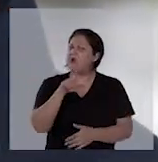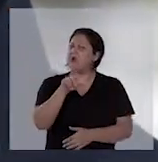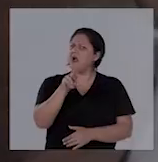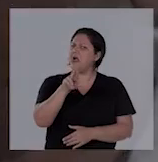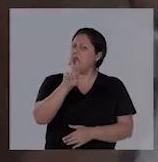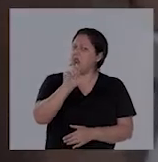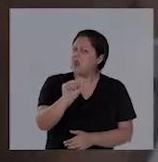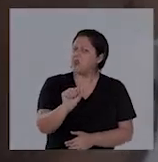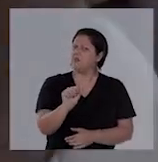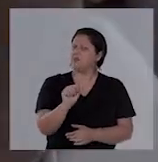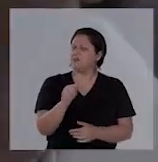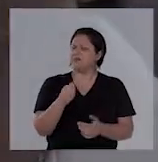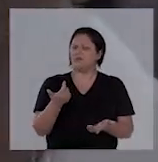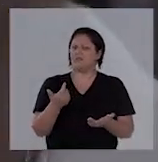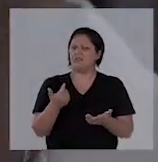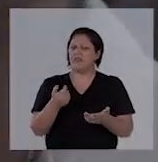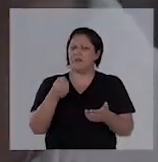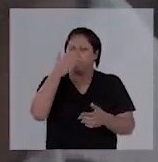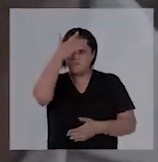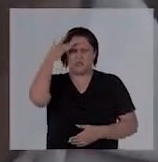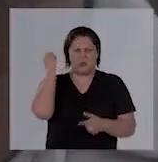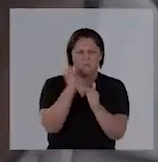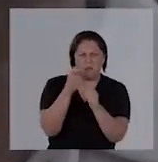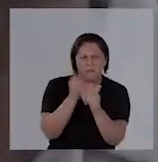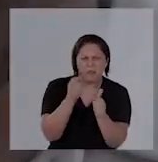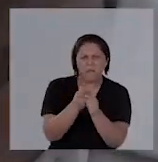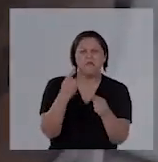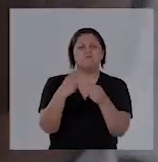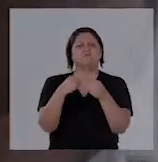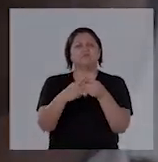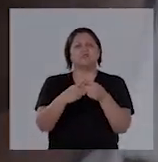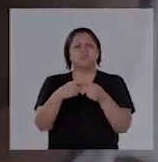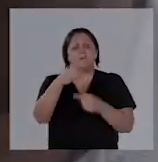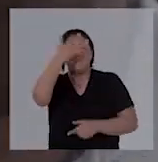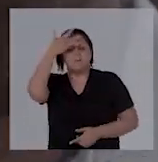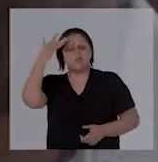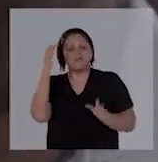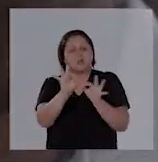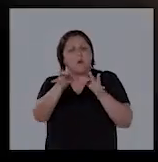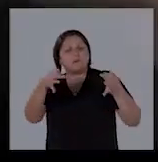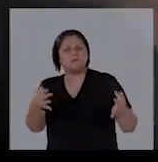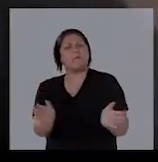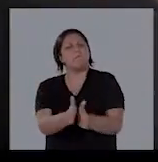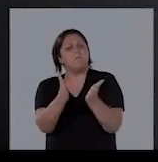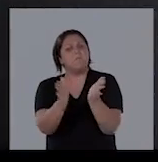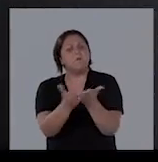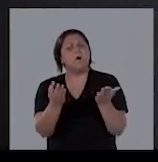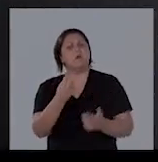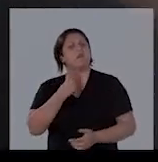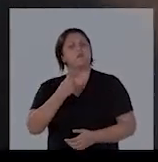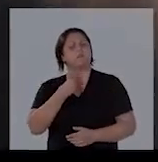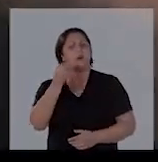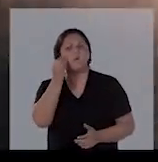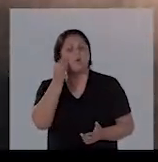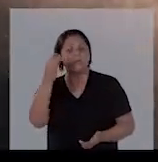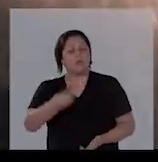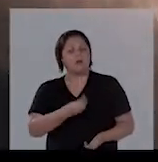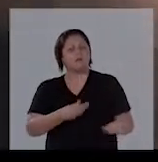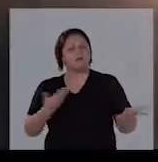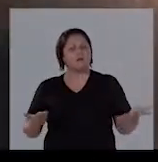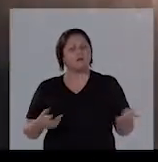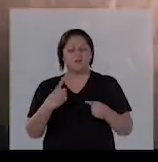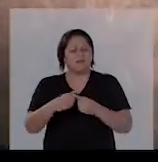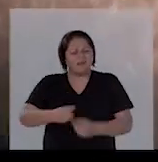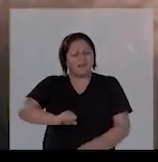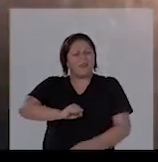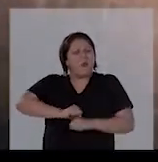de fato o lula aí é perseguido porque não pode pobre não pode ter vez neste país por que tanto ódio contra quem tanto